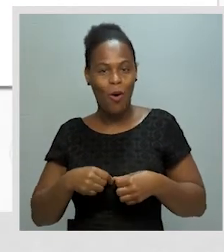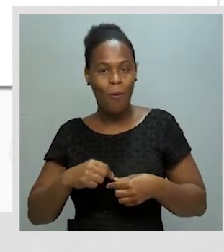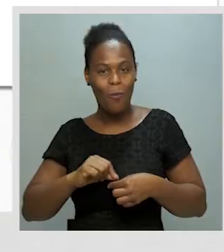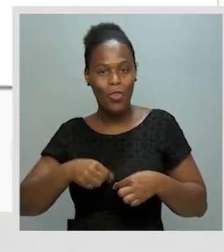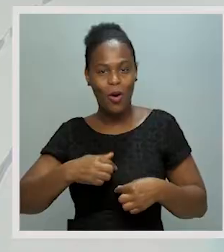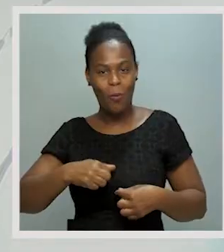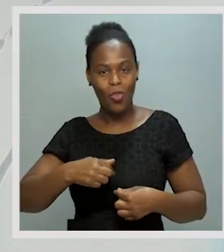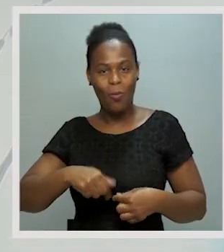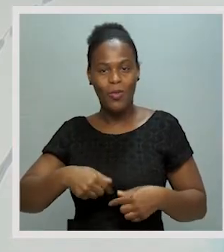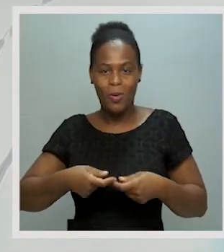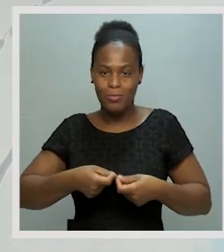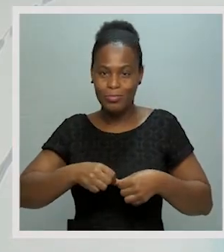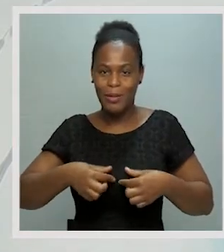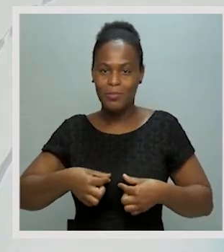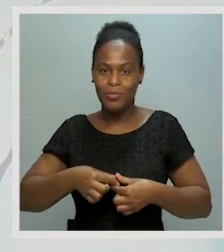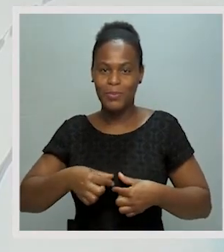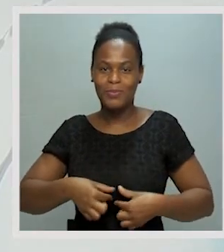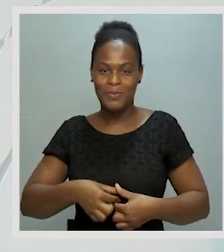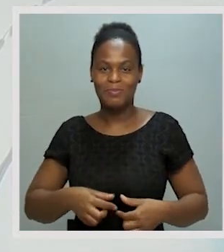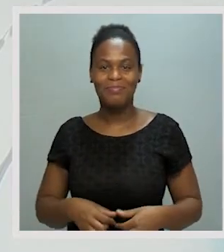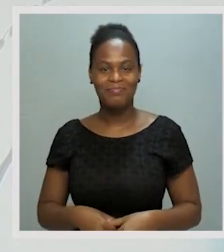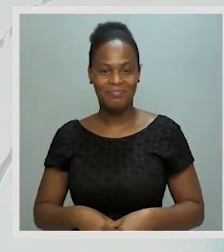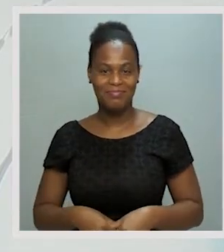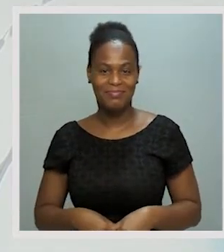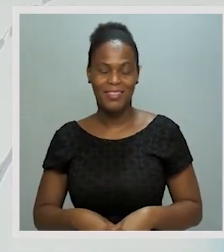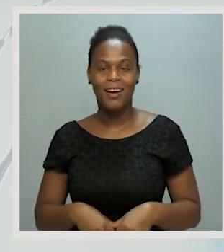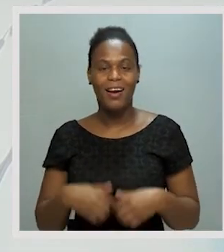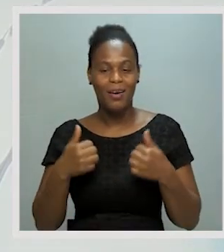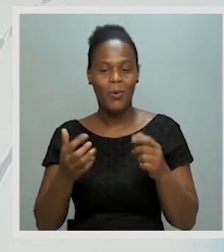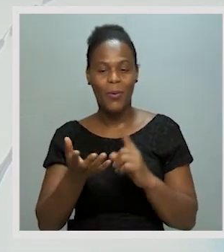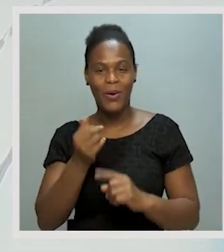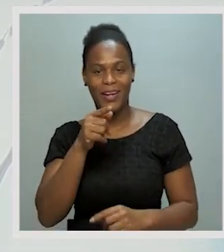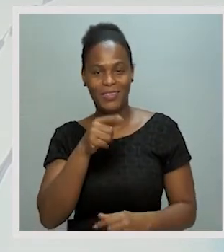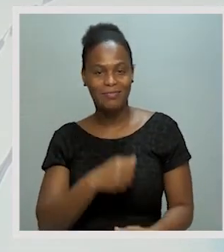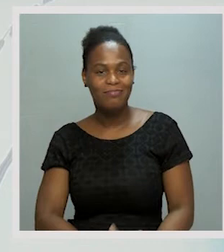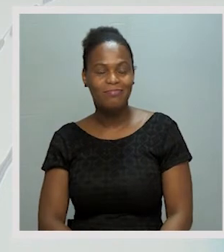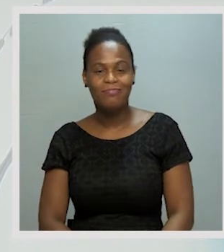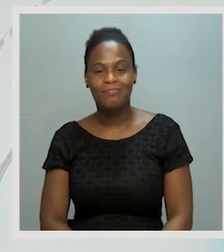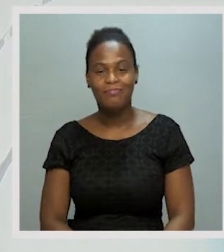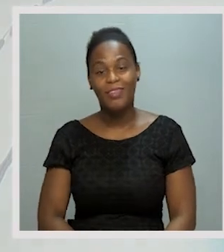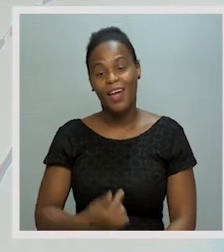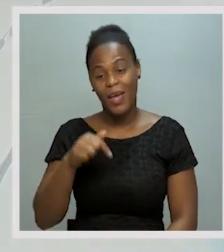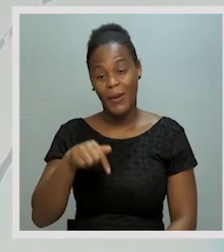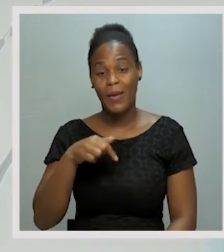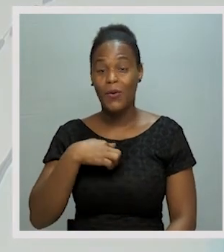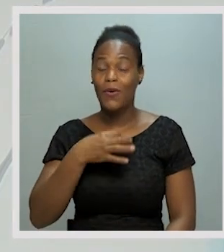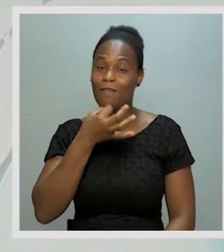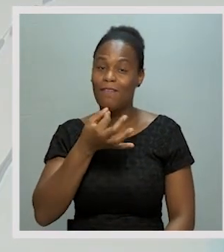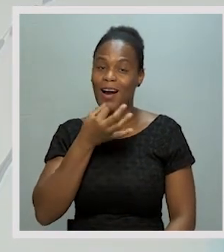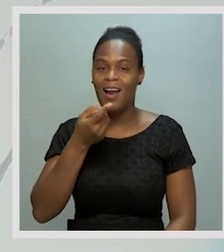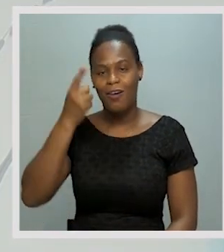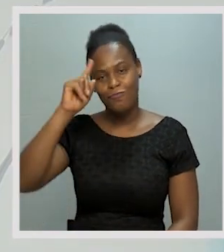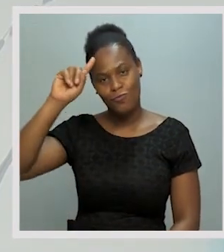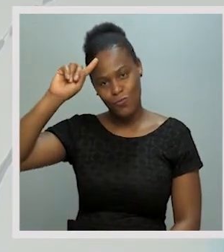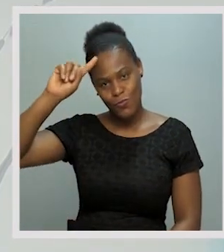Botão. Muito bem, chegaram lá. Muito bem. Então, falei aqui das